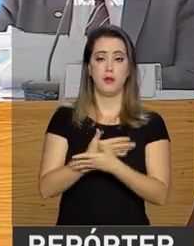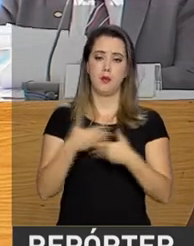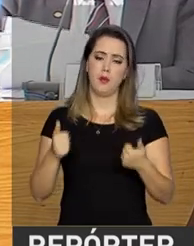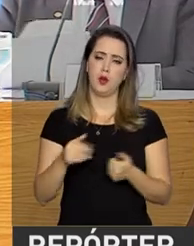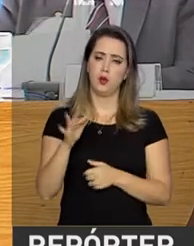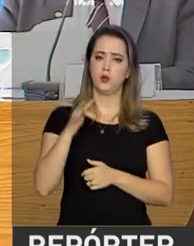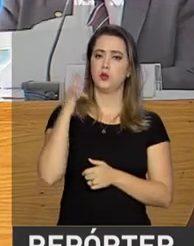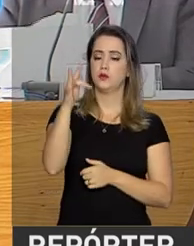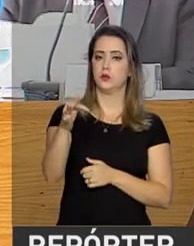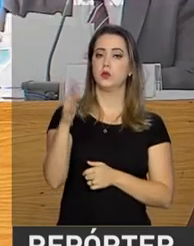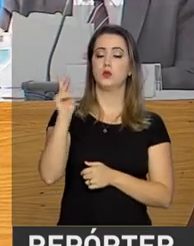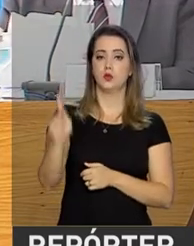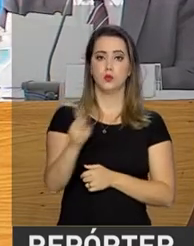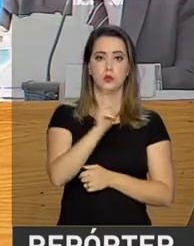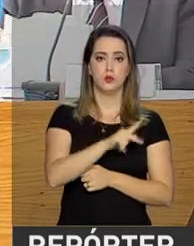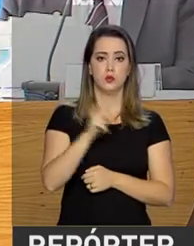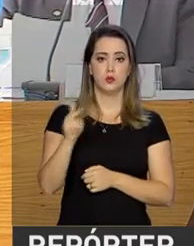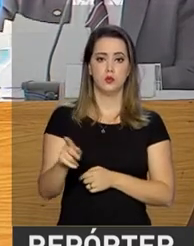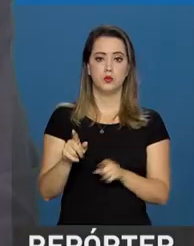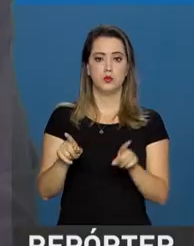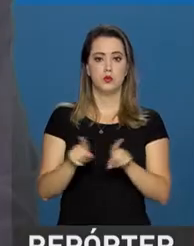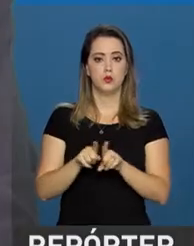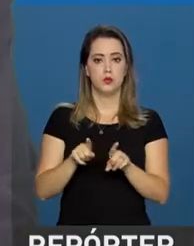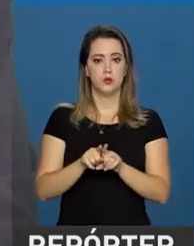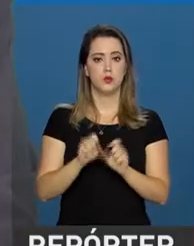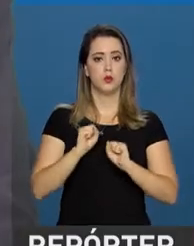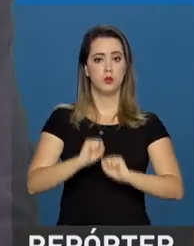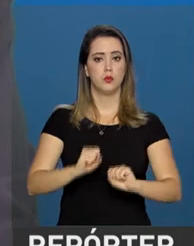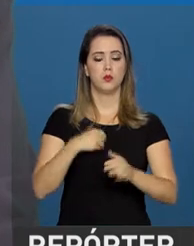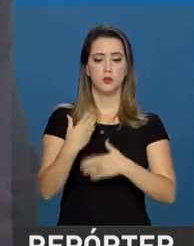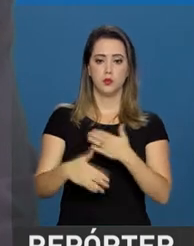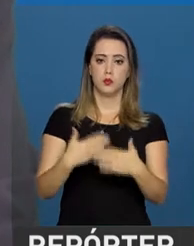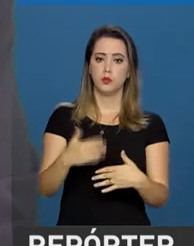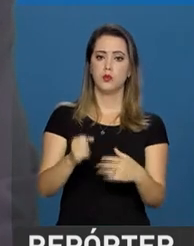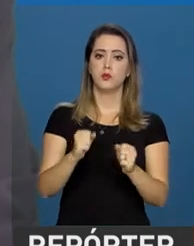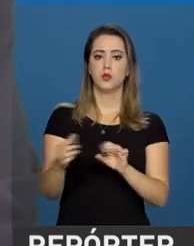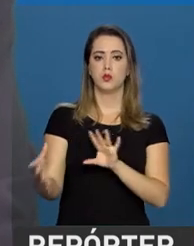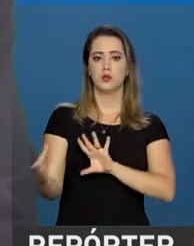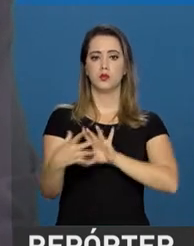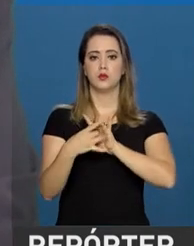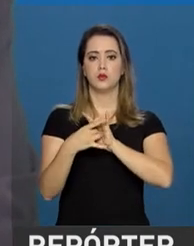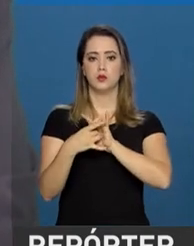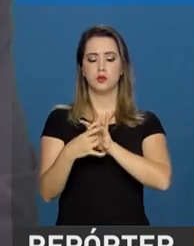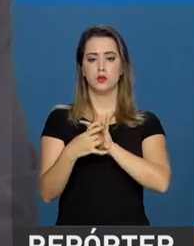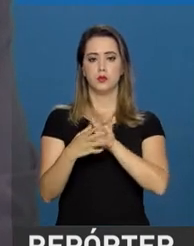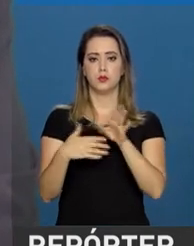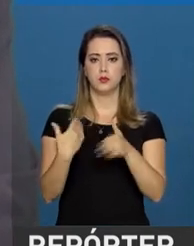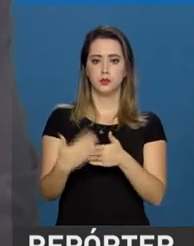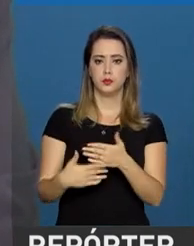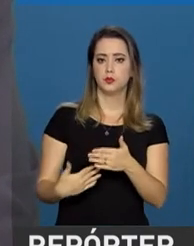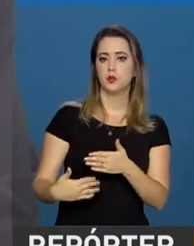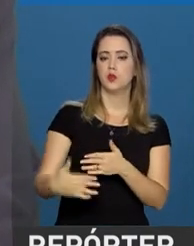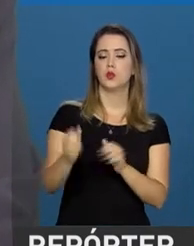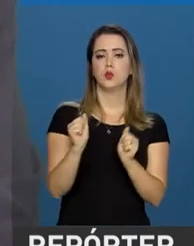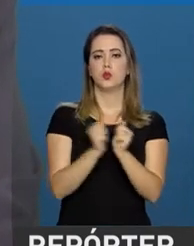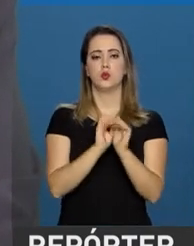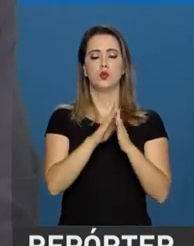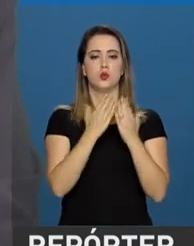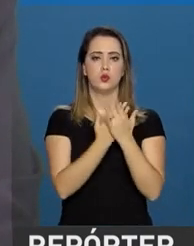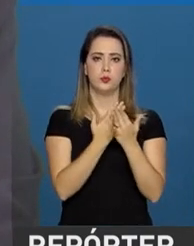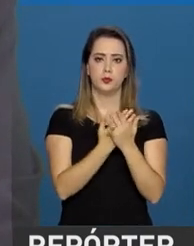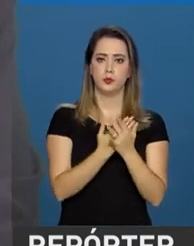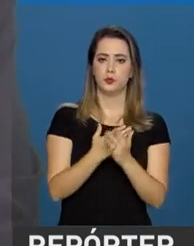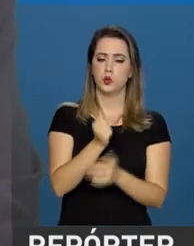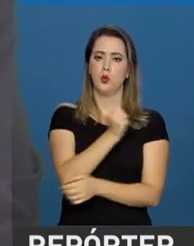os futuros professores e permitir que eles tenham uma interação permanente com as escolas,